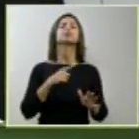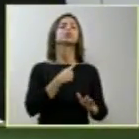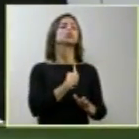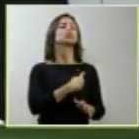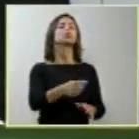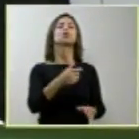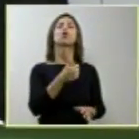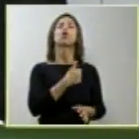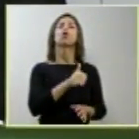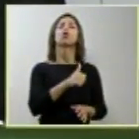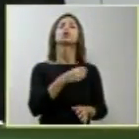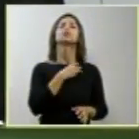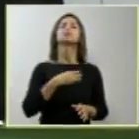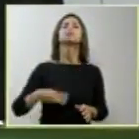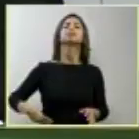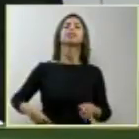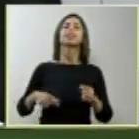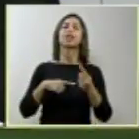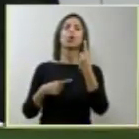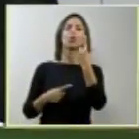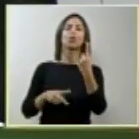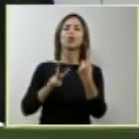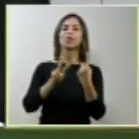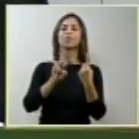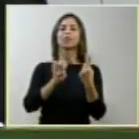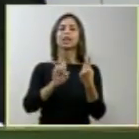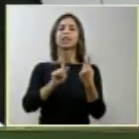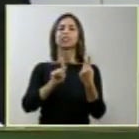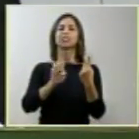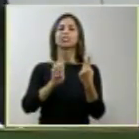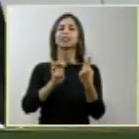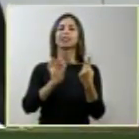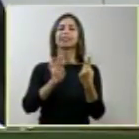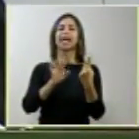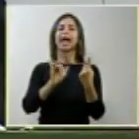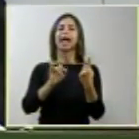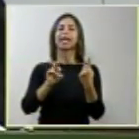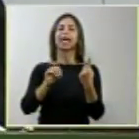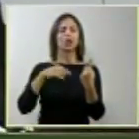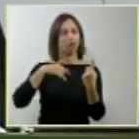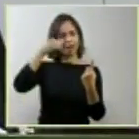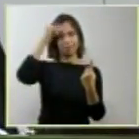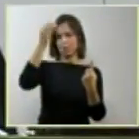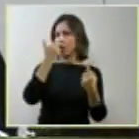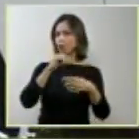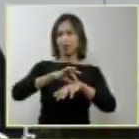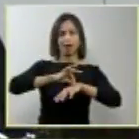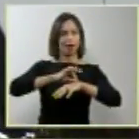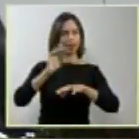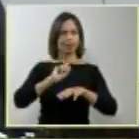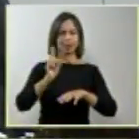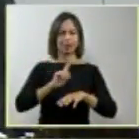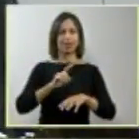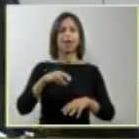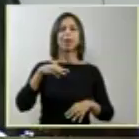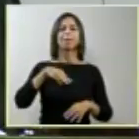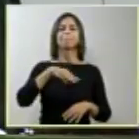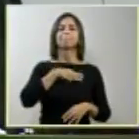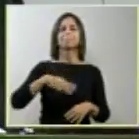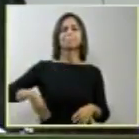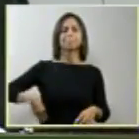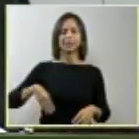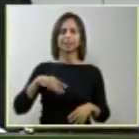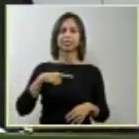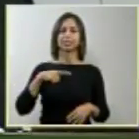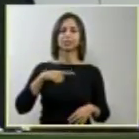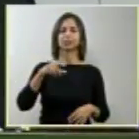nós temos um vegetariano puro, o ministro Carlos Alberto, o ministro Carlos Aires Brito.